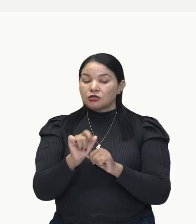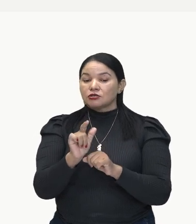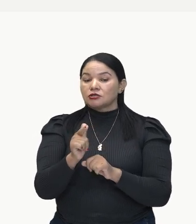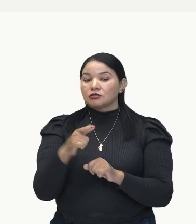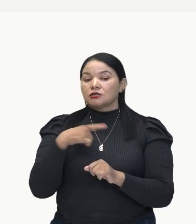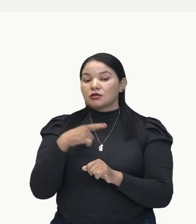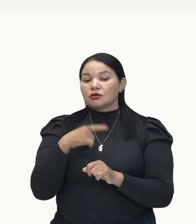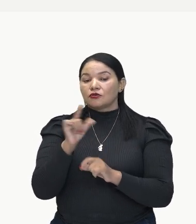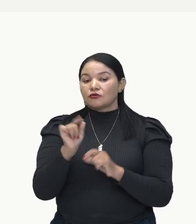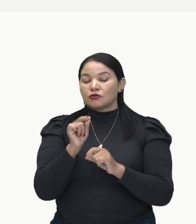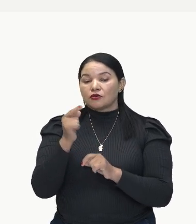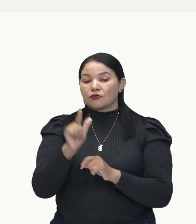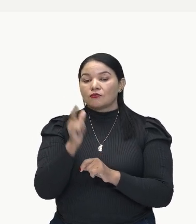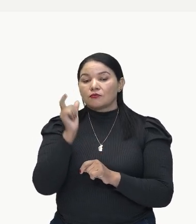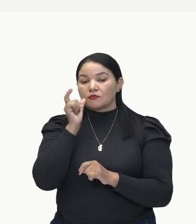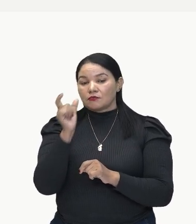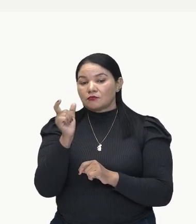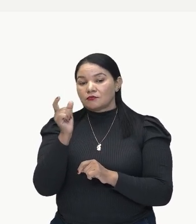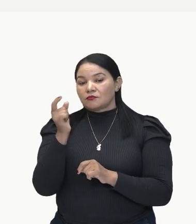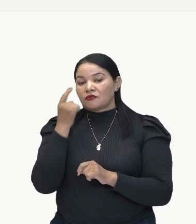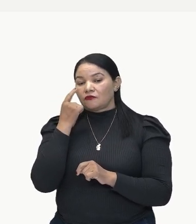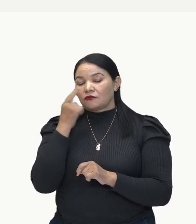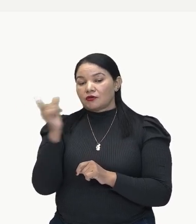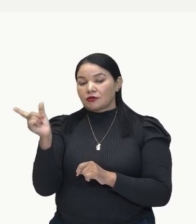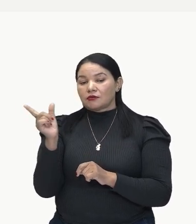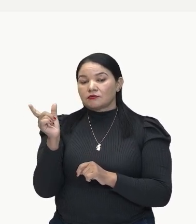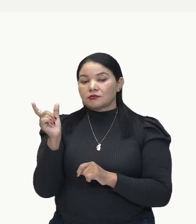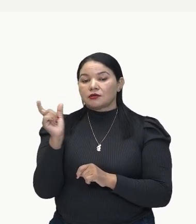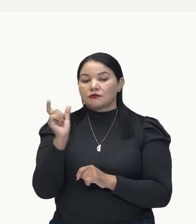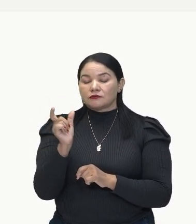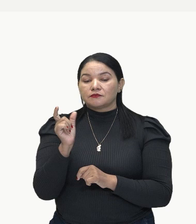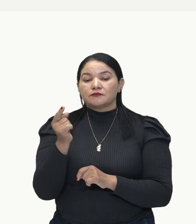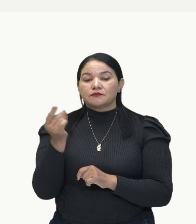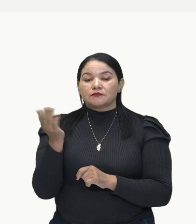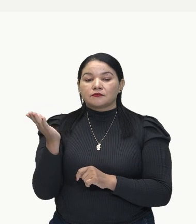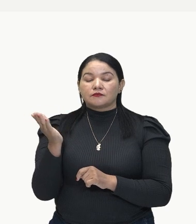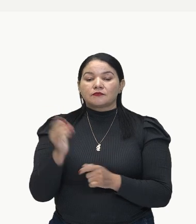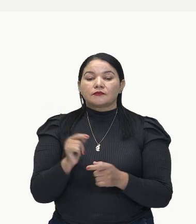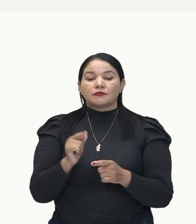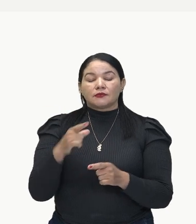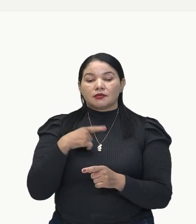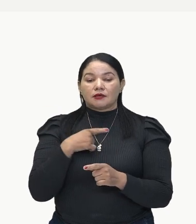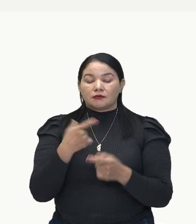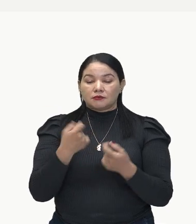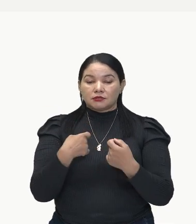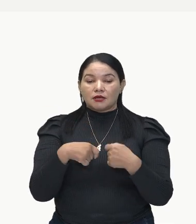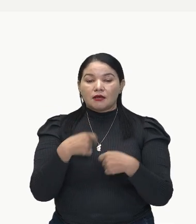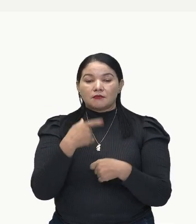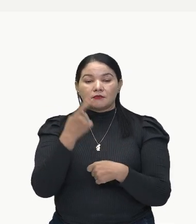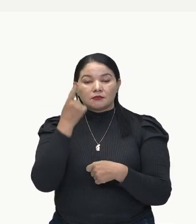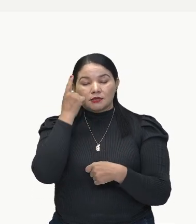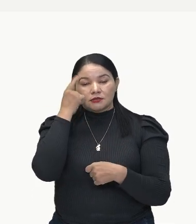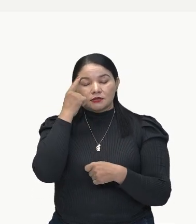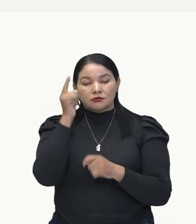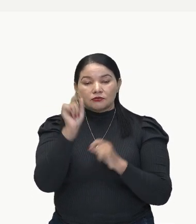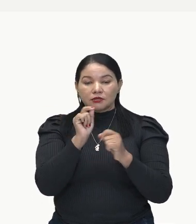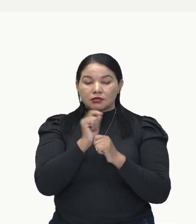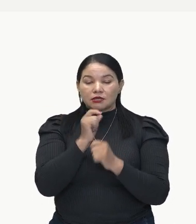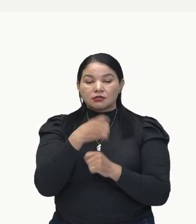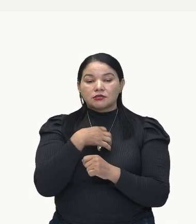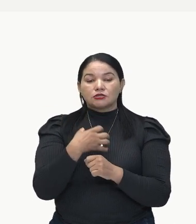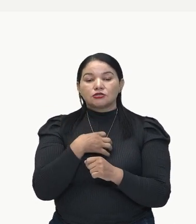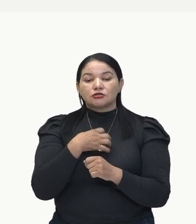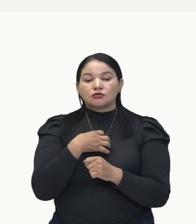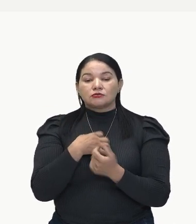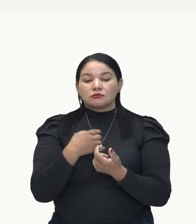esse meu advérbio de intensidade, e eu tenho que pensar no sentido dele. Ela está extremamente